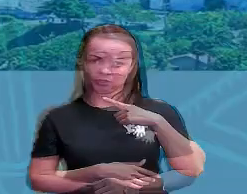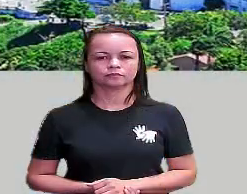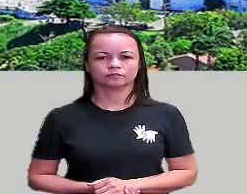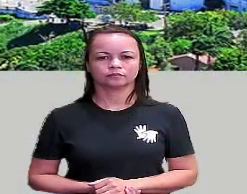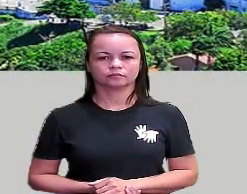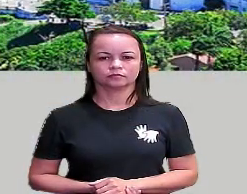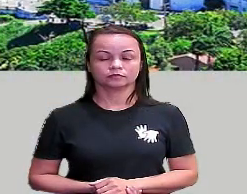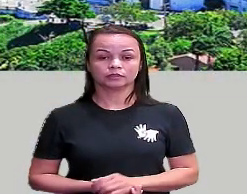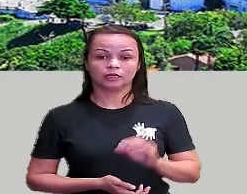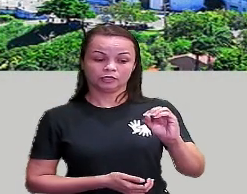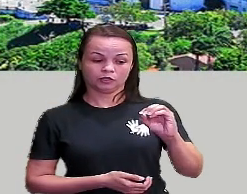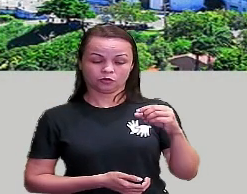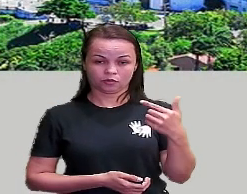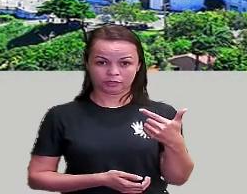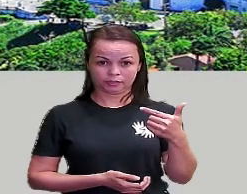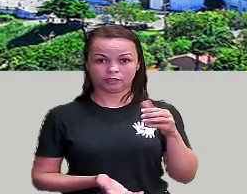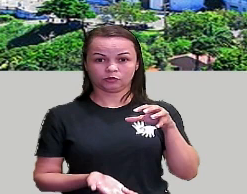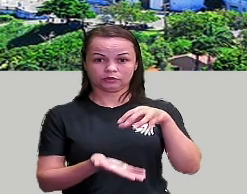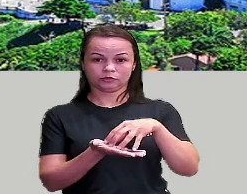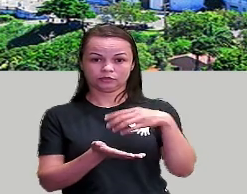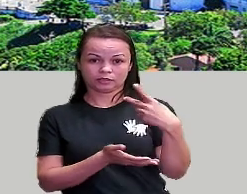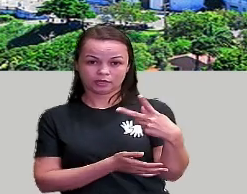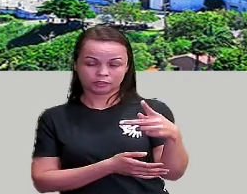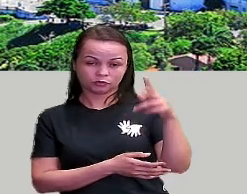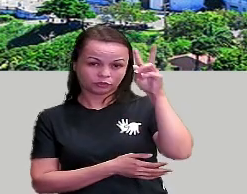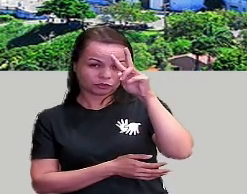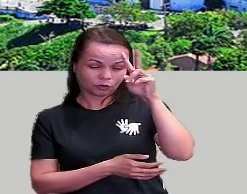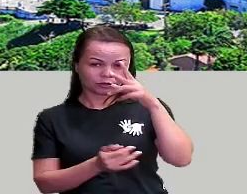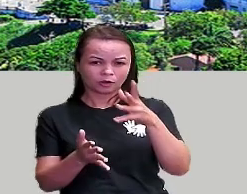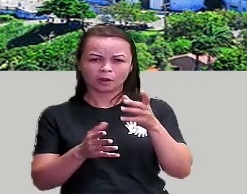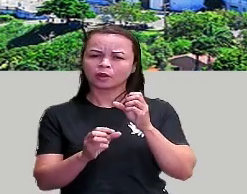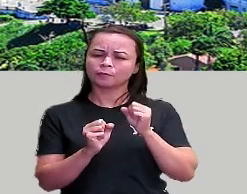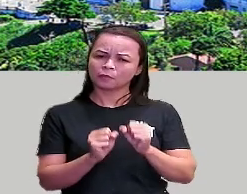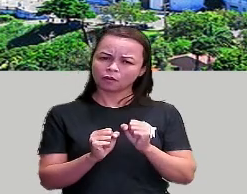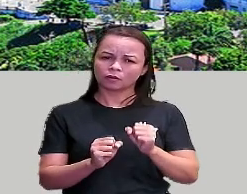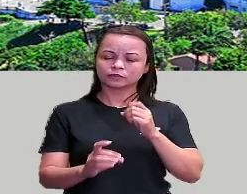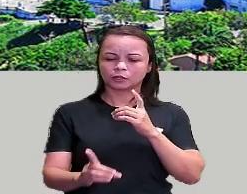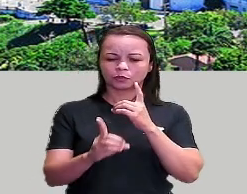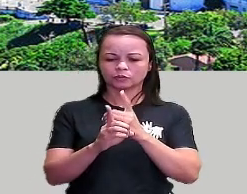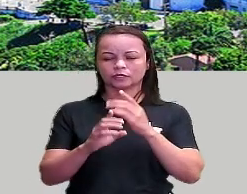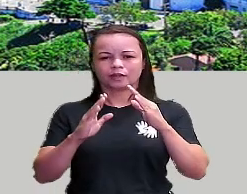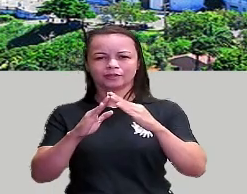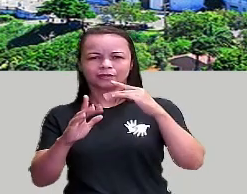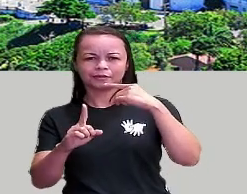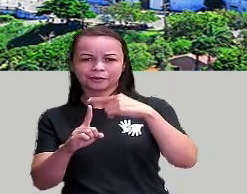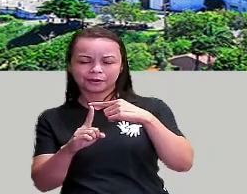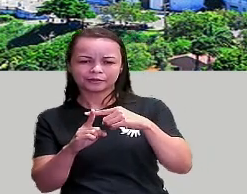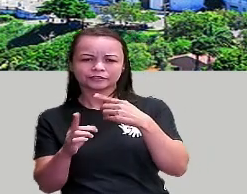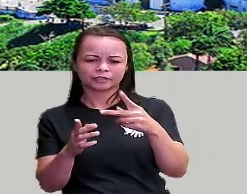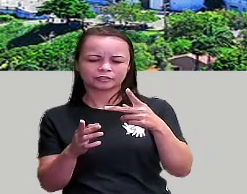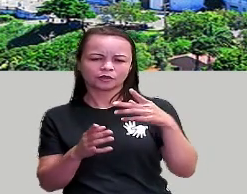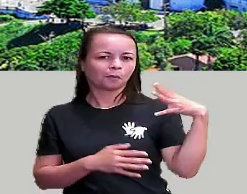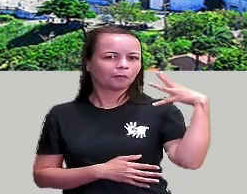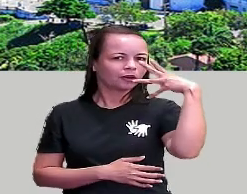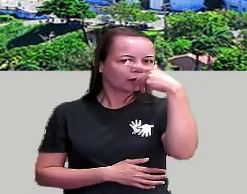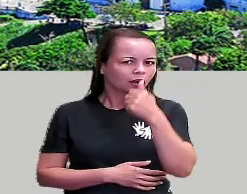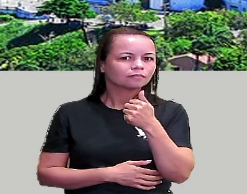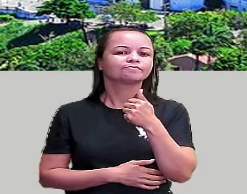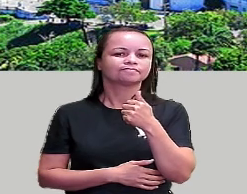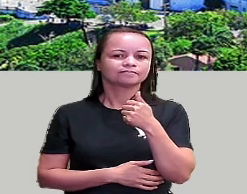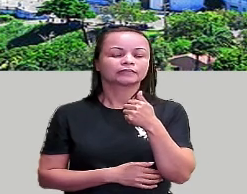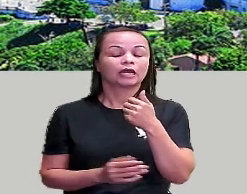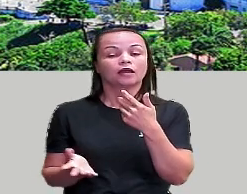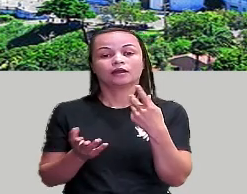dia. E Olinda, no seu centro histórico, você pode encontrar igrejas e capelas que são extremamente belas. Elas